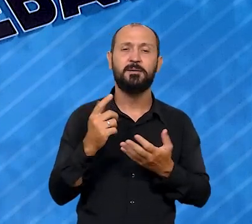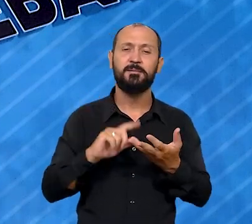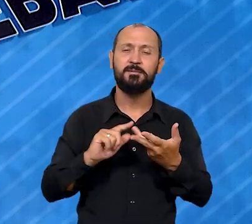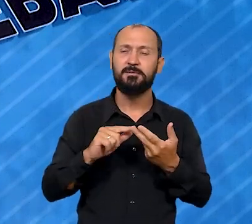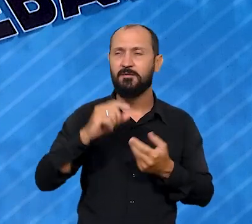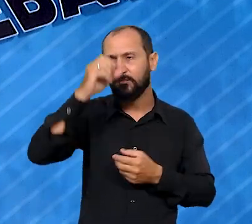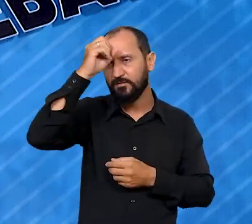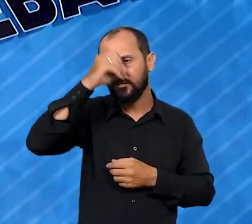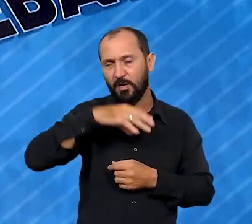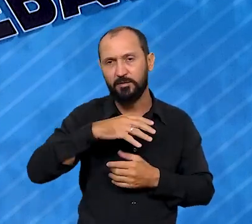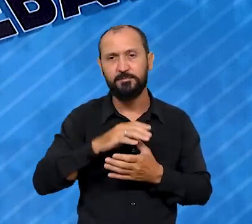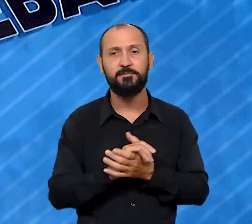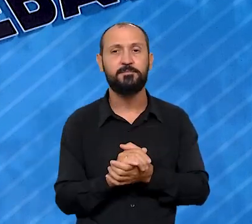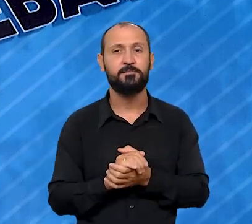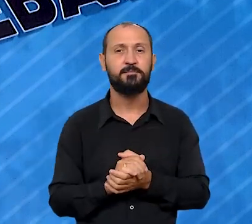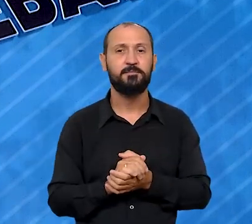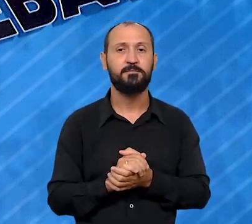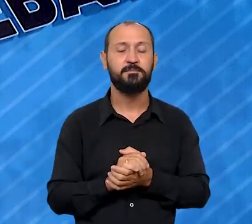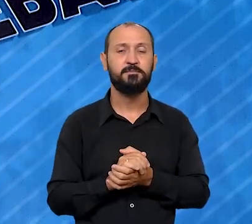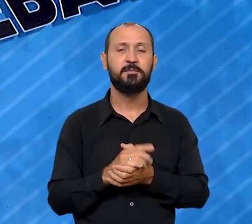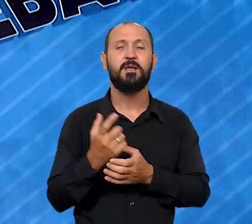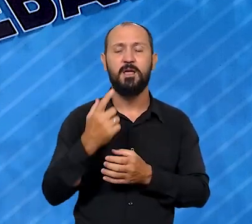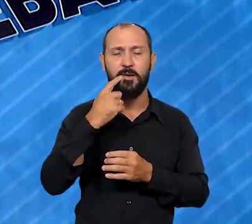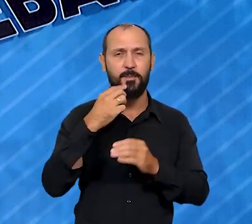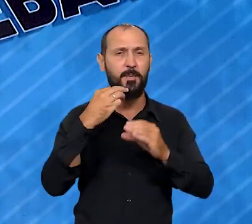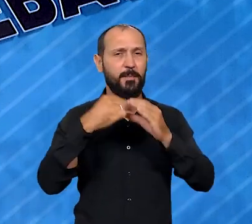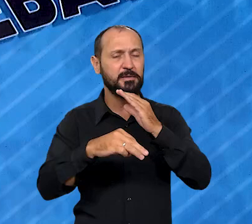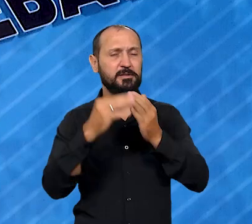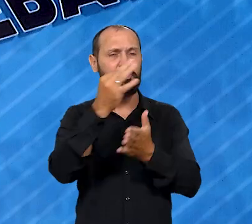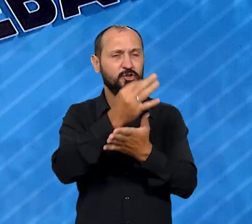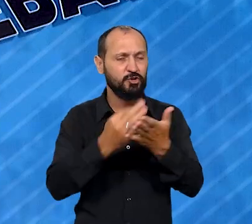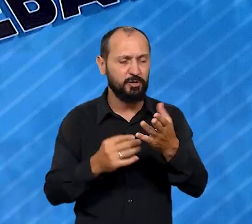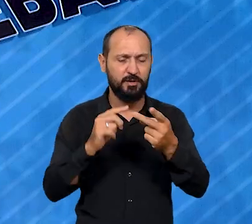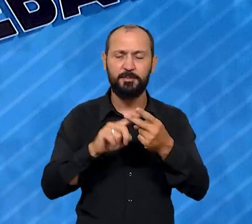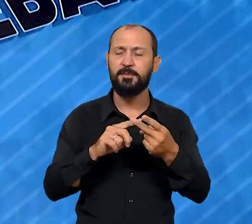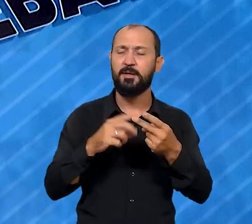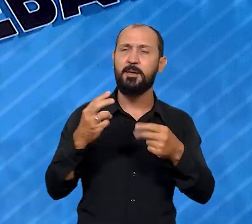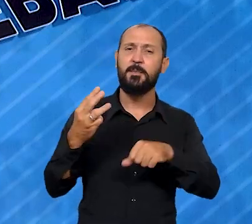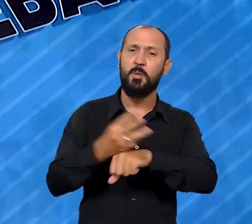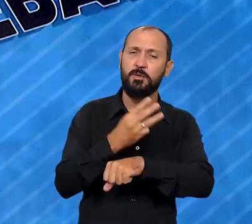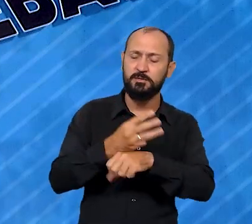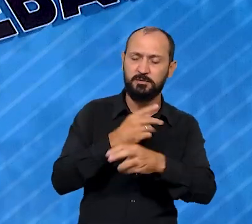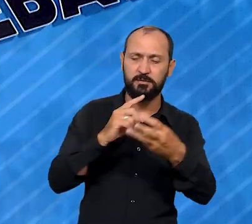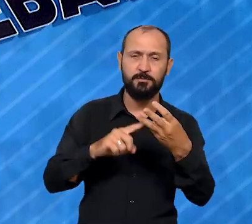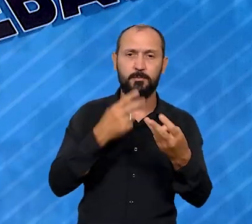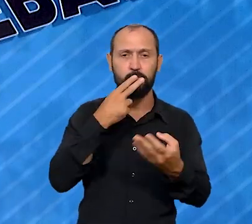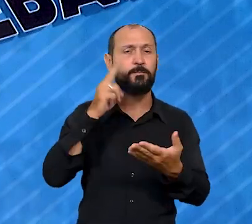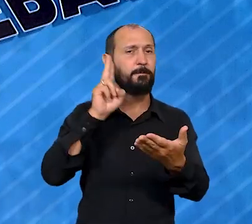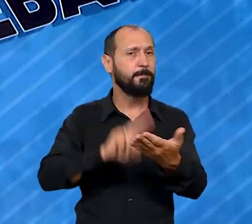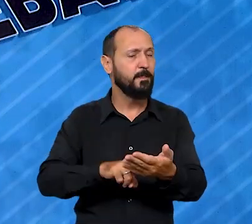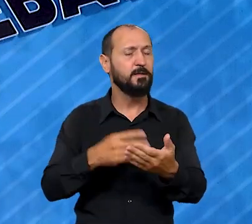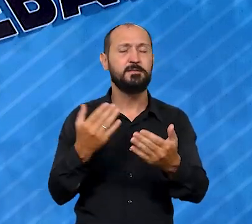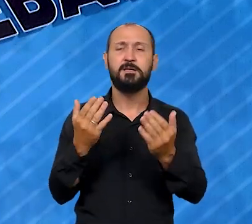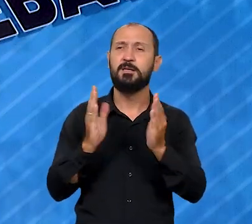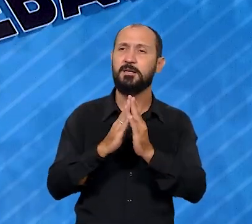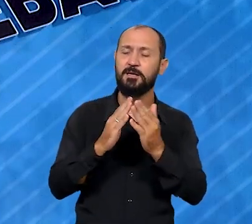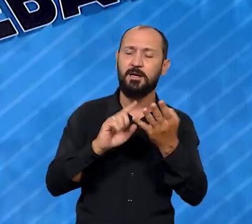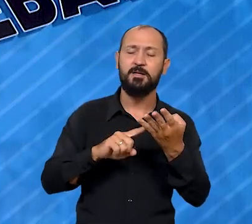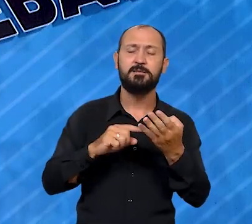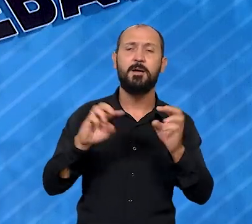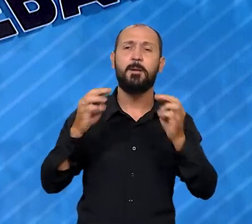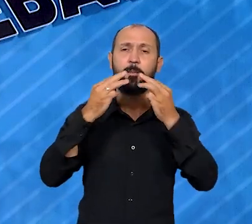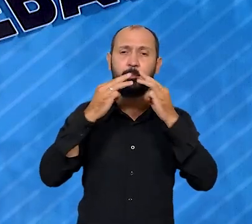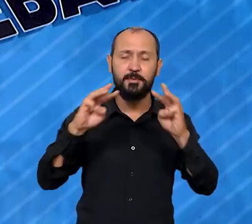maneira extremamente agressiva, né? É por mensagem de texto, é por WhatsApp, é por cartinha na